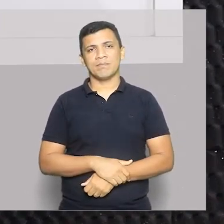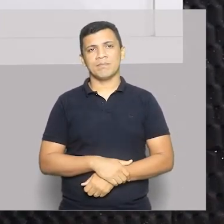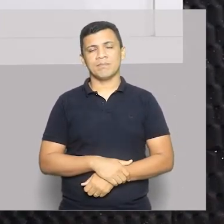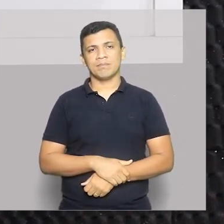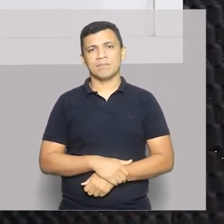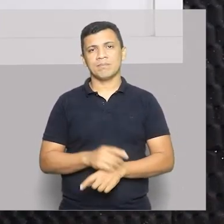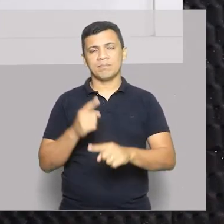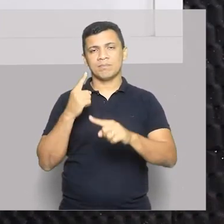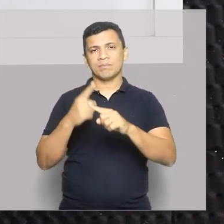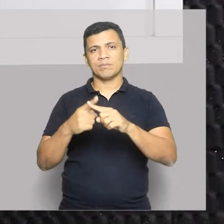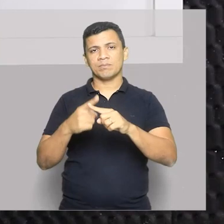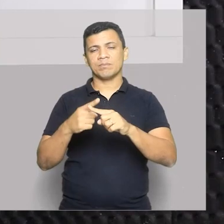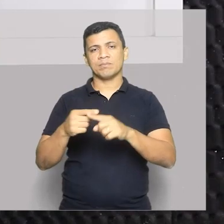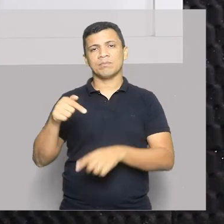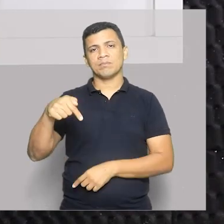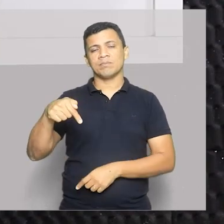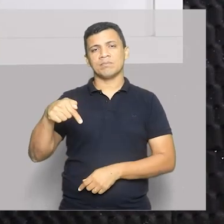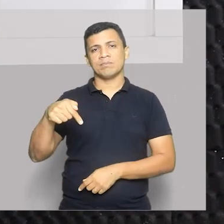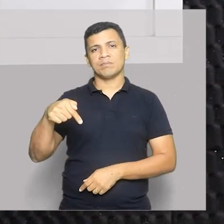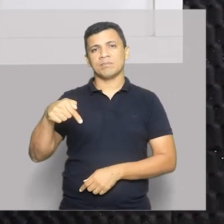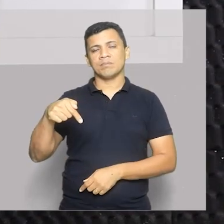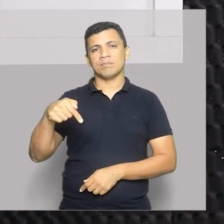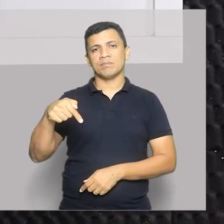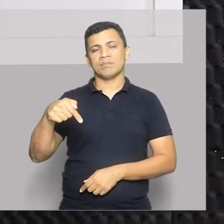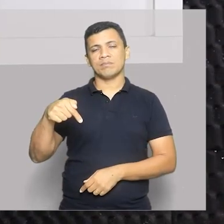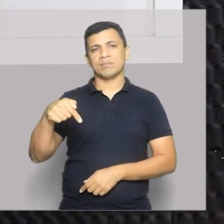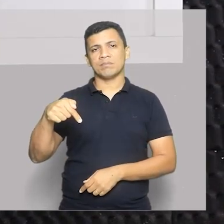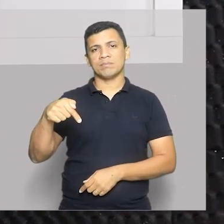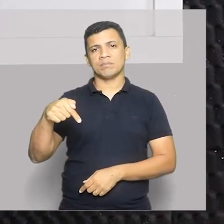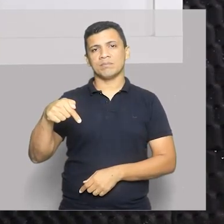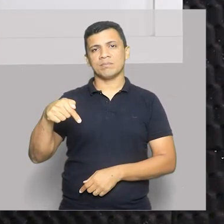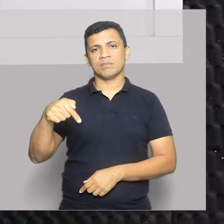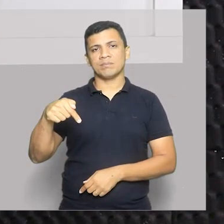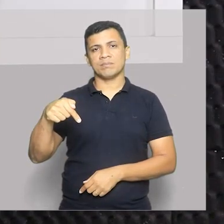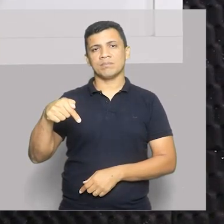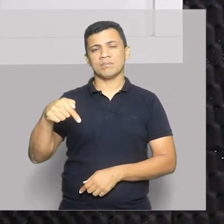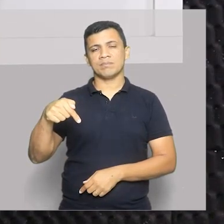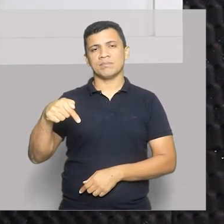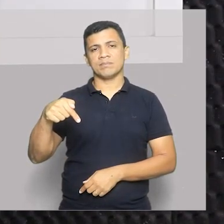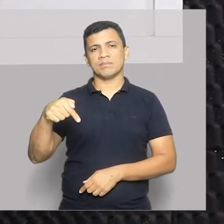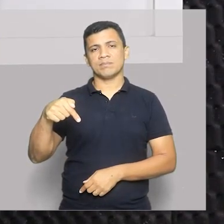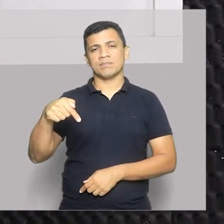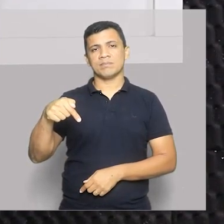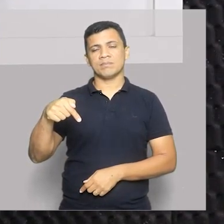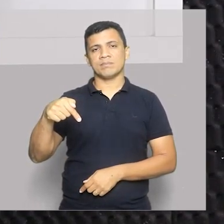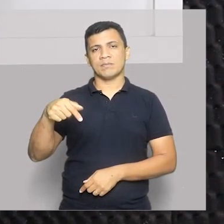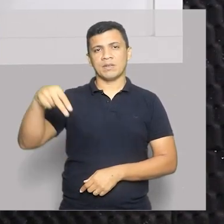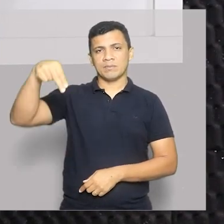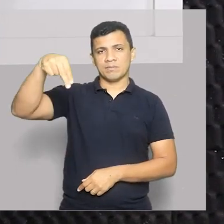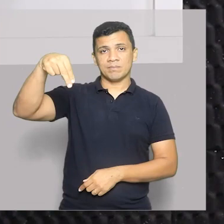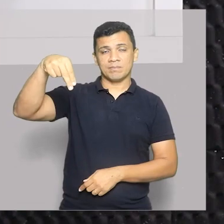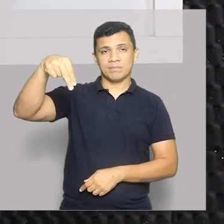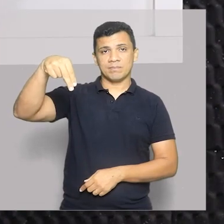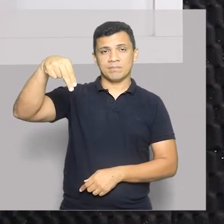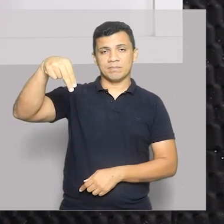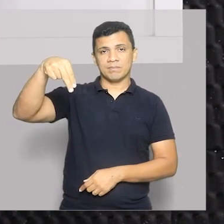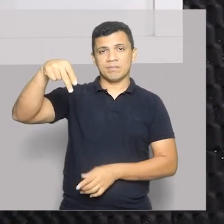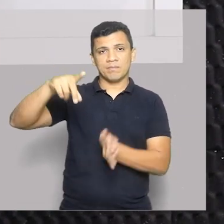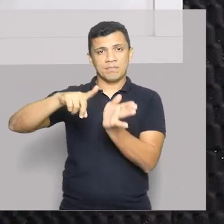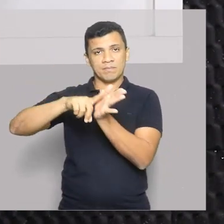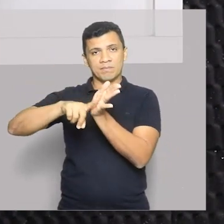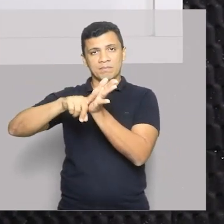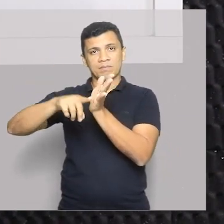que multiplica a razão, que é elevado a n, menos